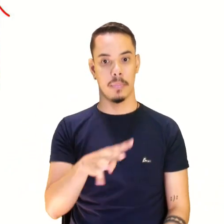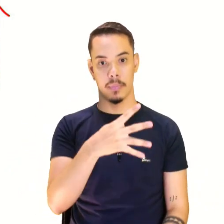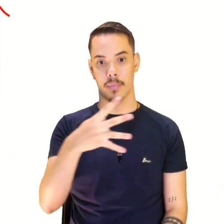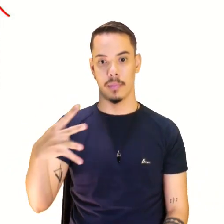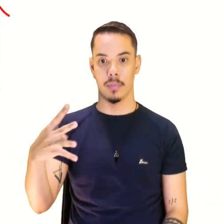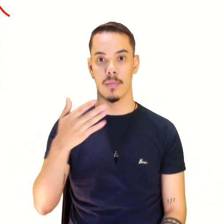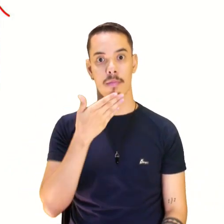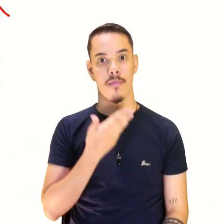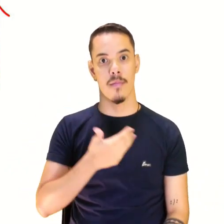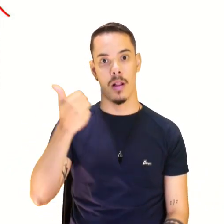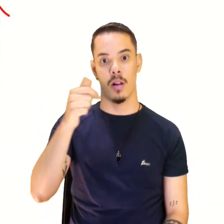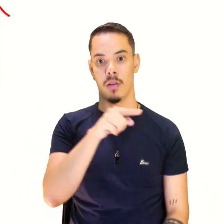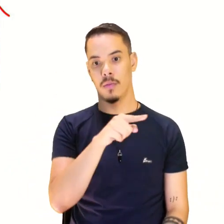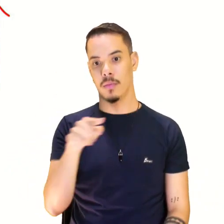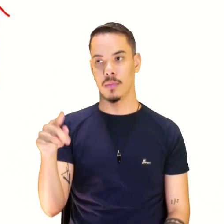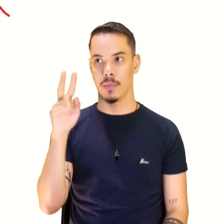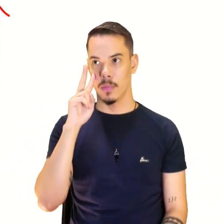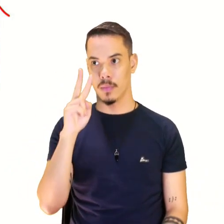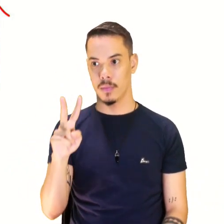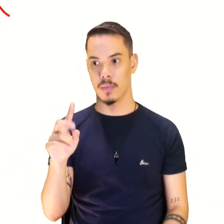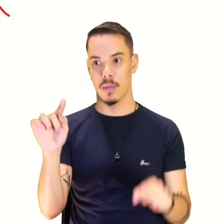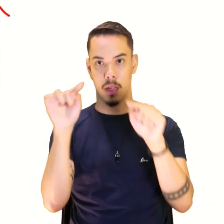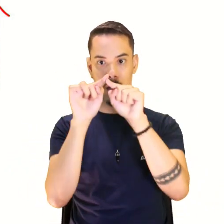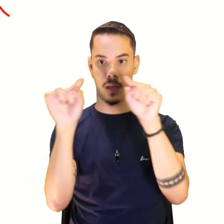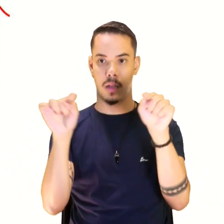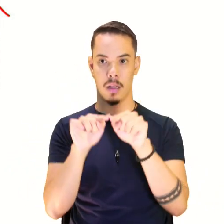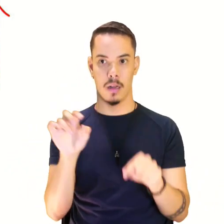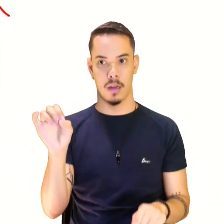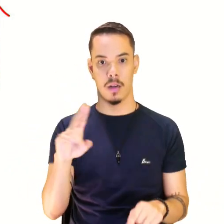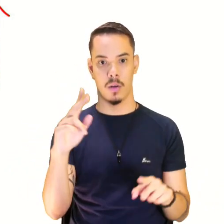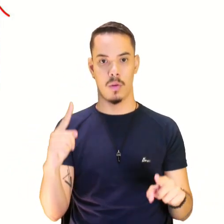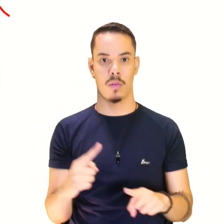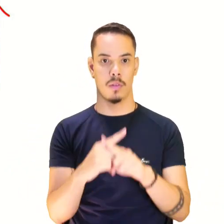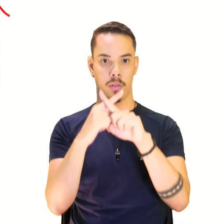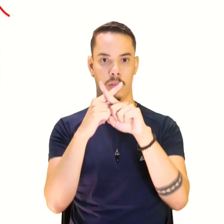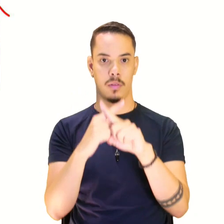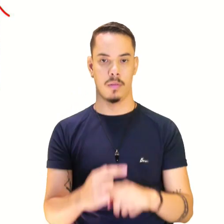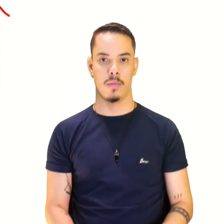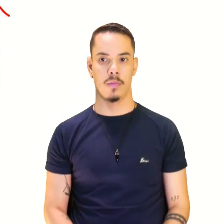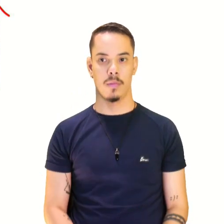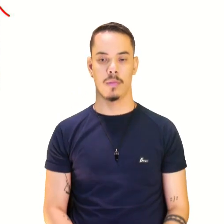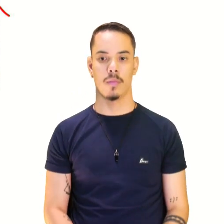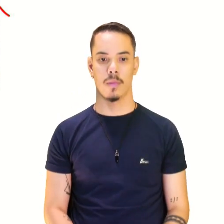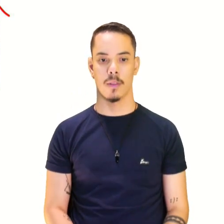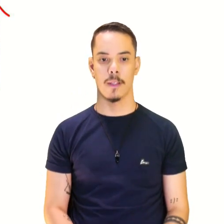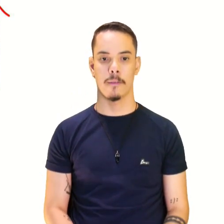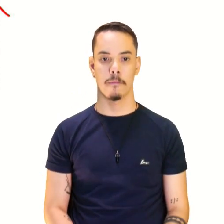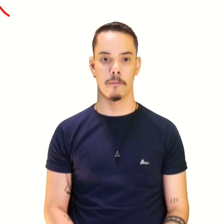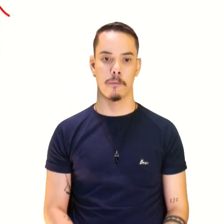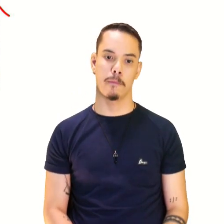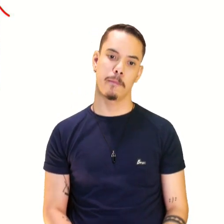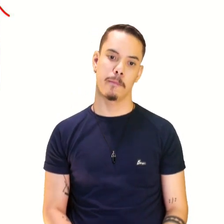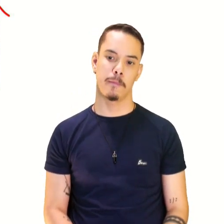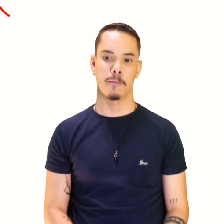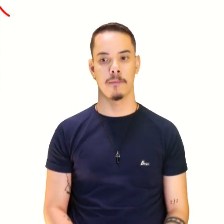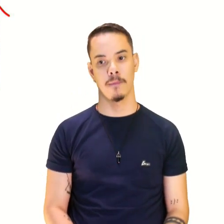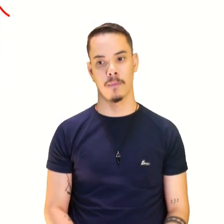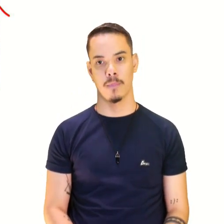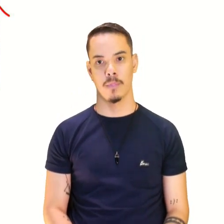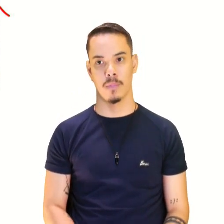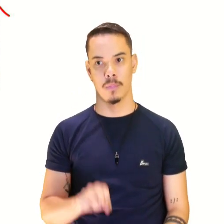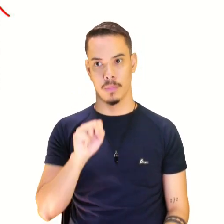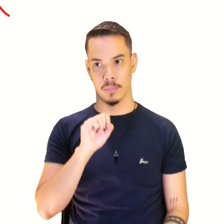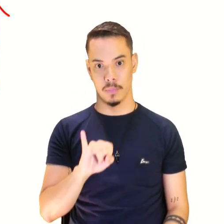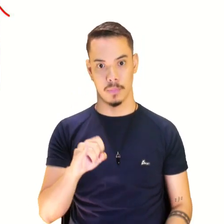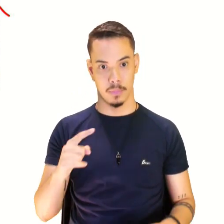você visualizar que está multiplicando em linha ou que vai multiplicar cruzado. Beleza. Então, se é inversa,